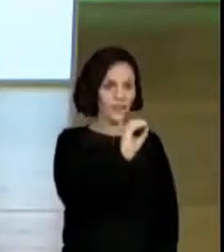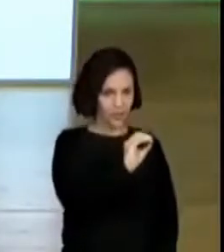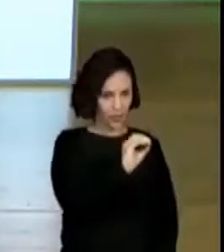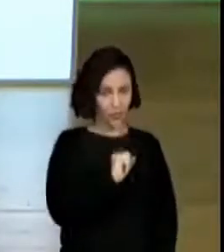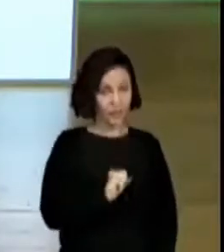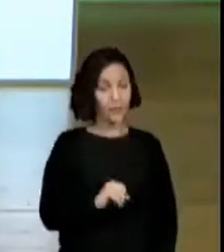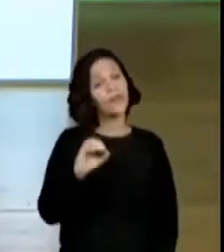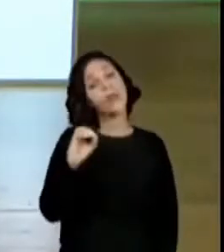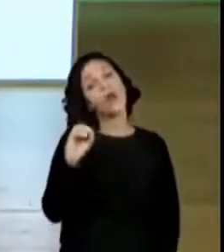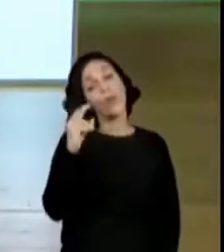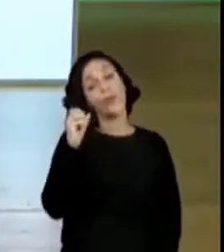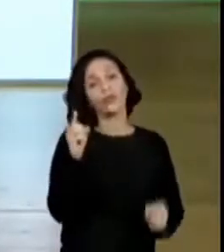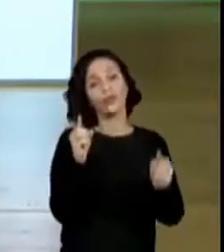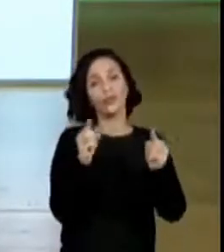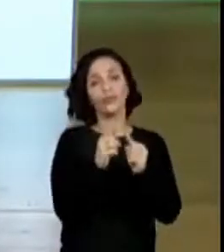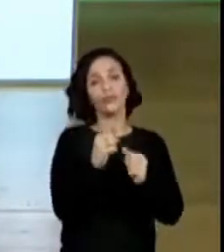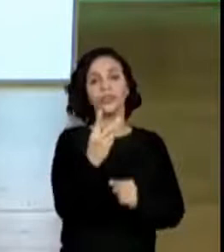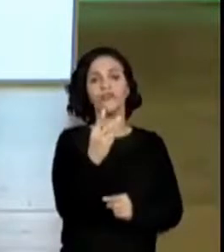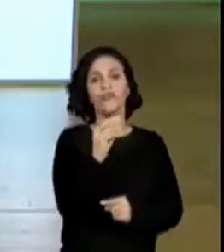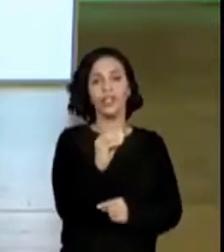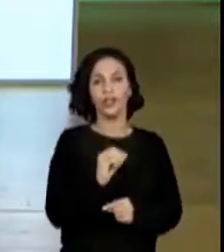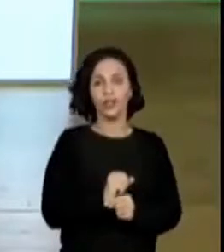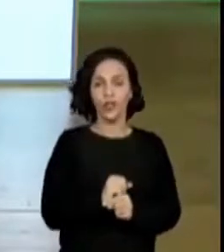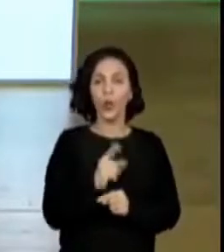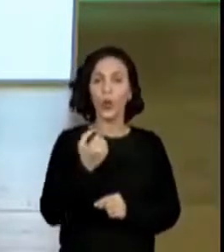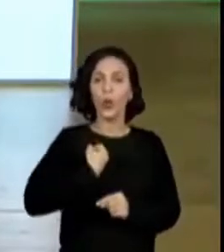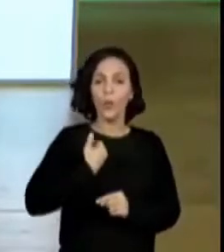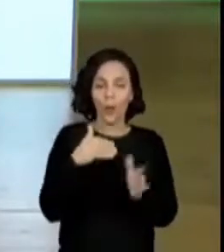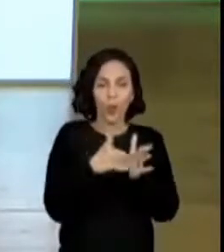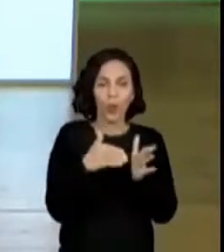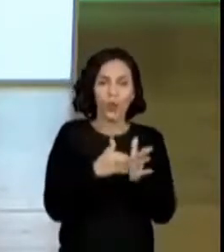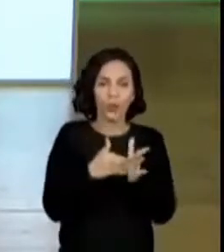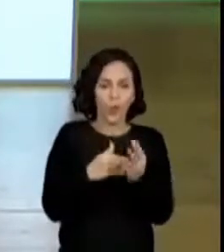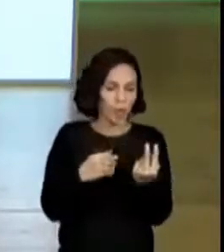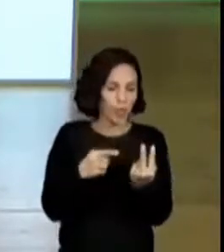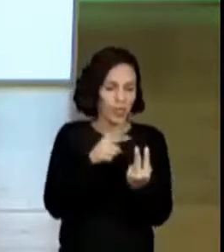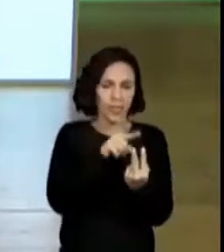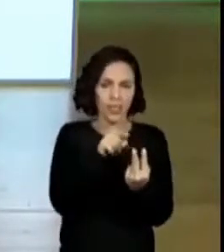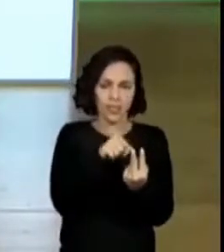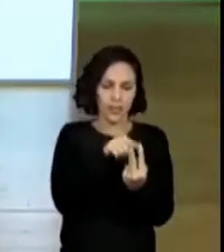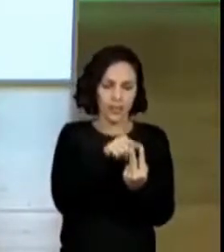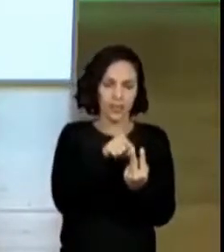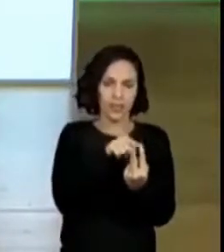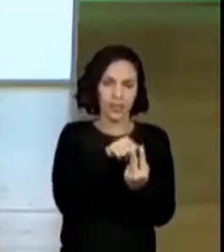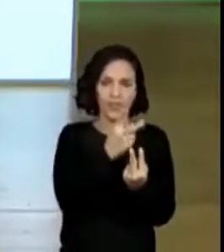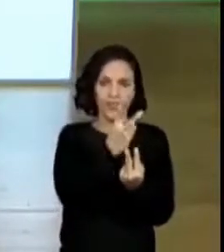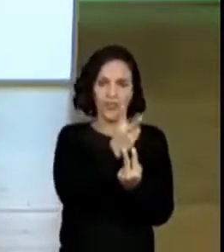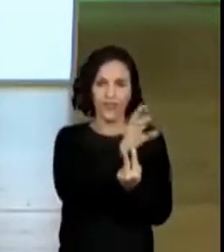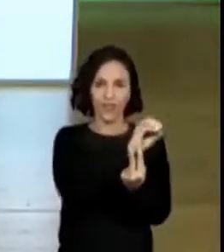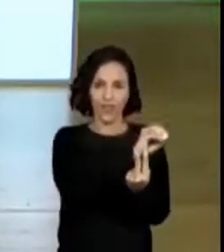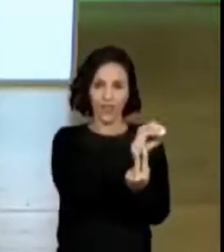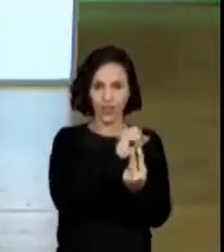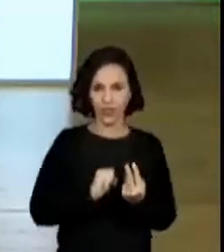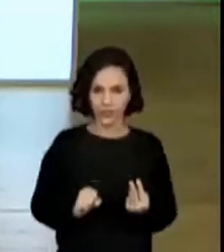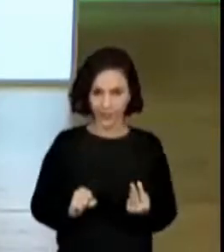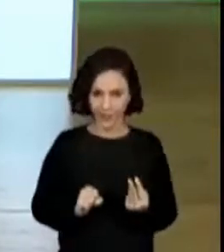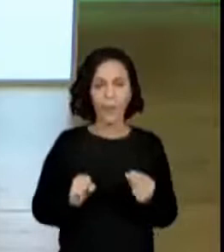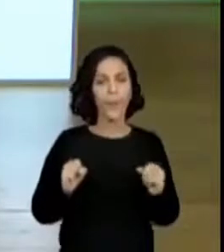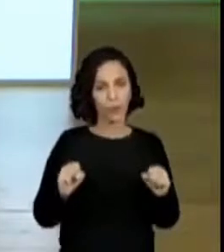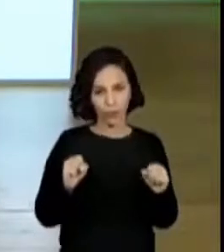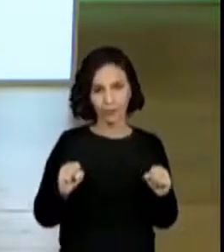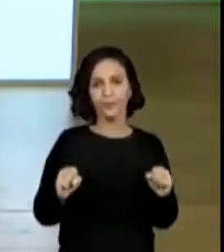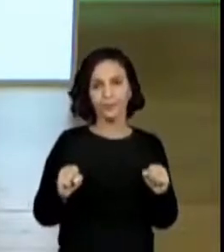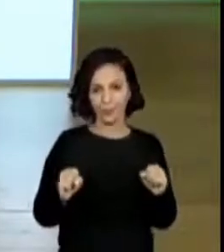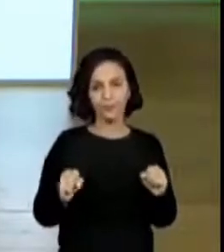inteirinho. Tem gente que põe só o 20. Os dois últimos números, os né? Os dois últimos números, isso mesmo. Pode